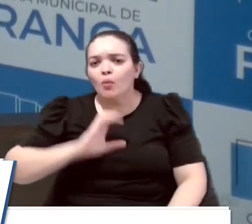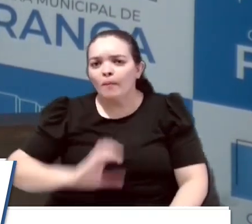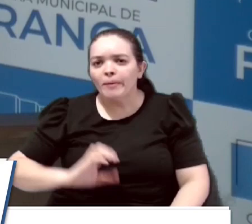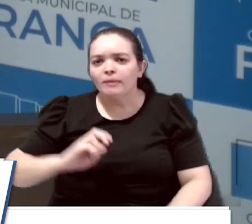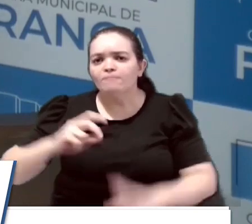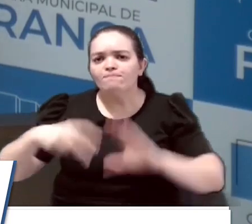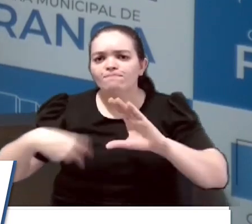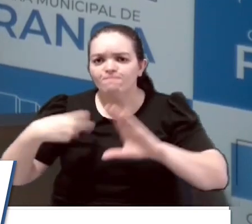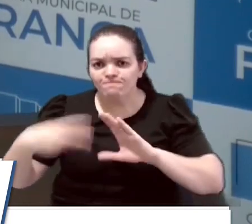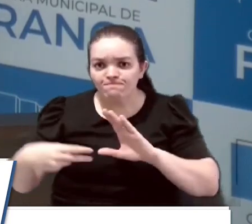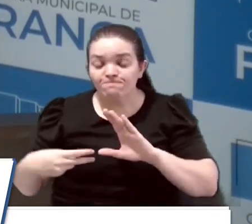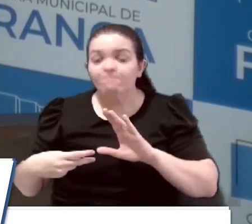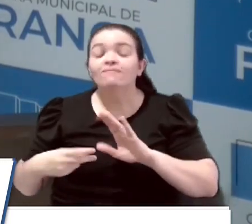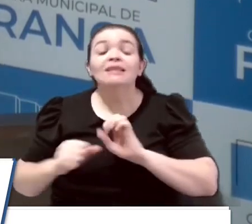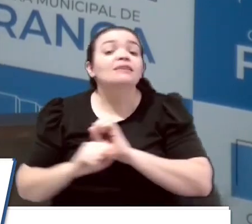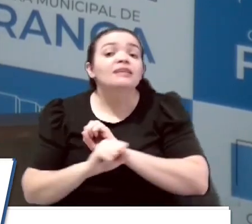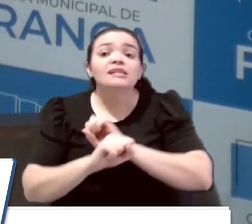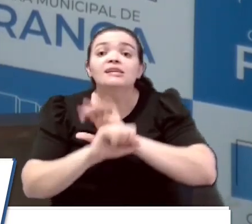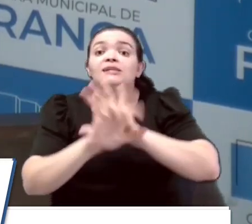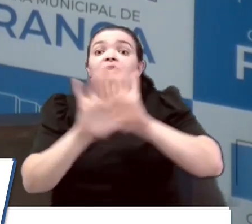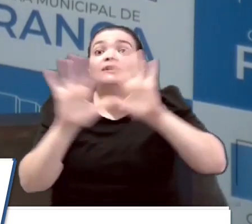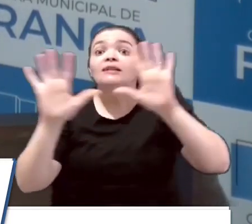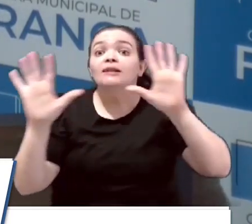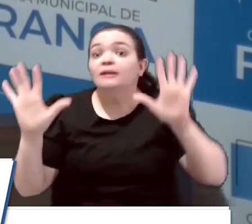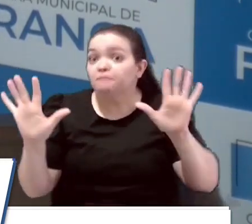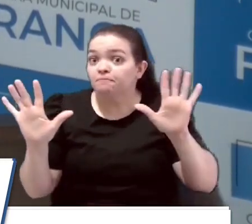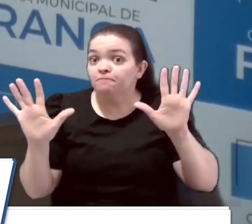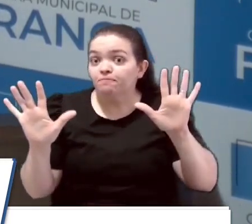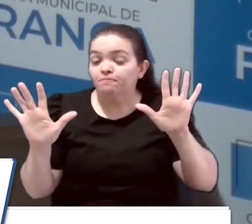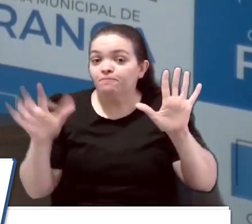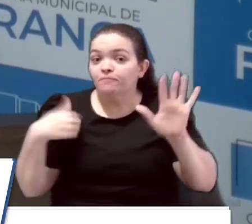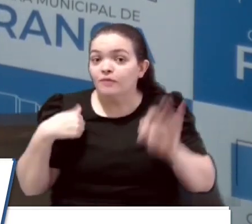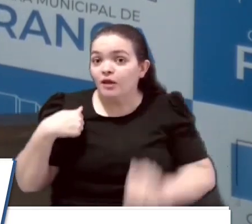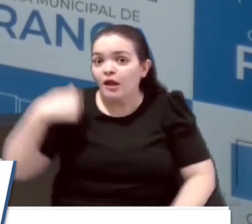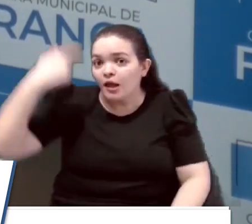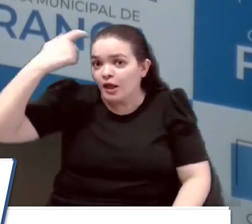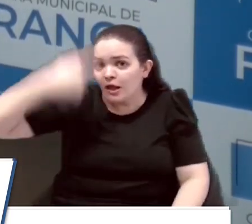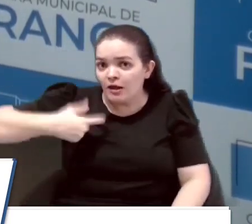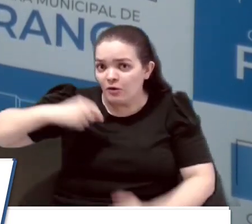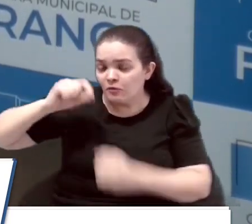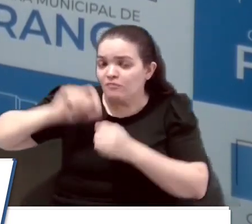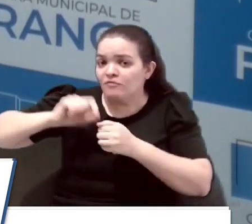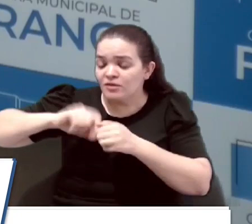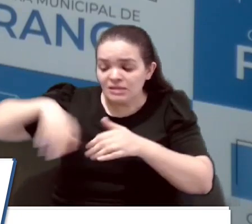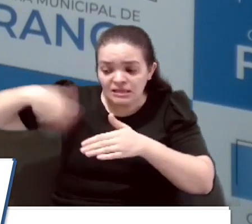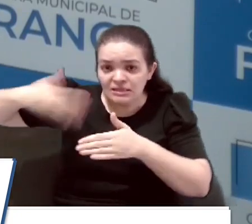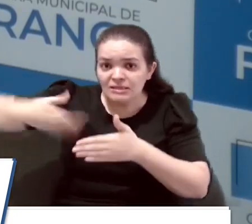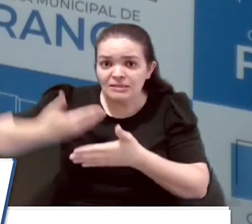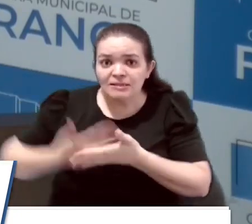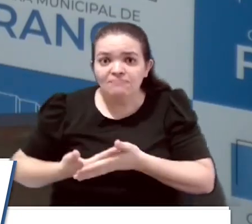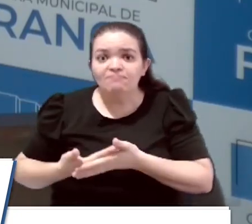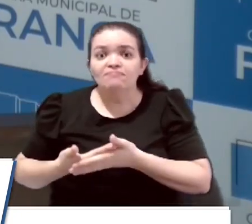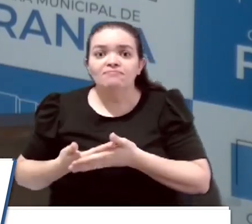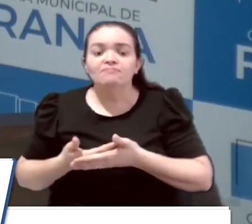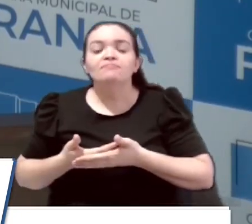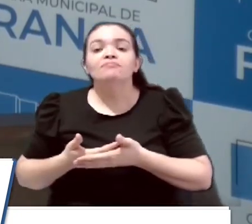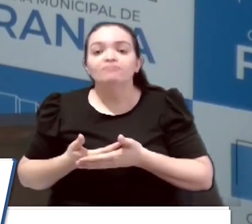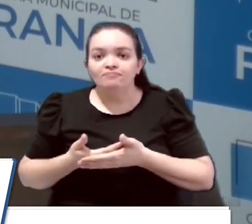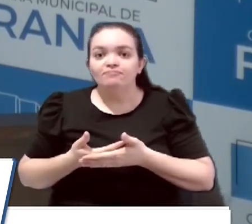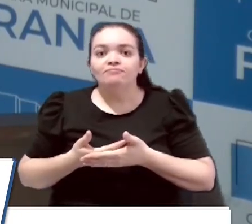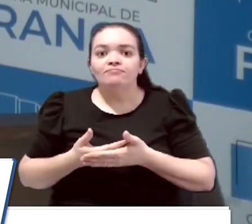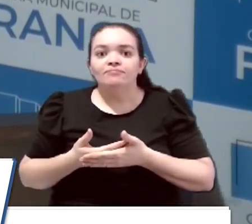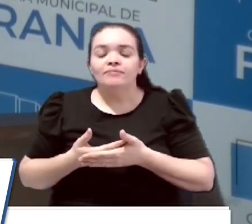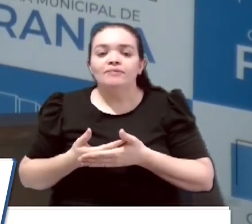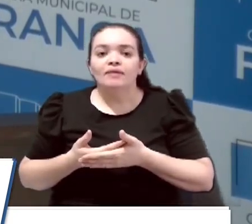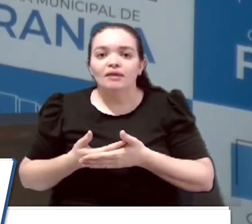são transparentes. Tudo que eu fiz até hoje, não existe uma